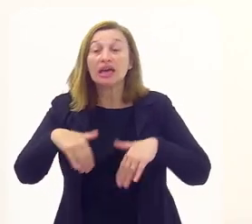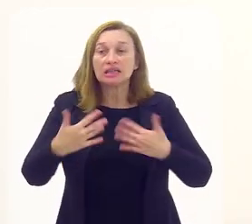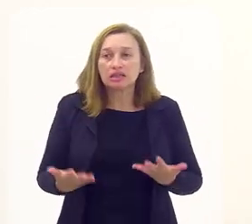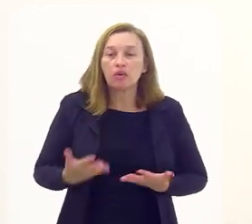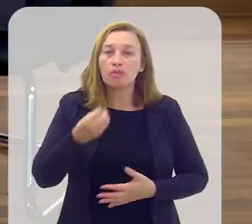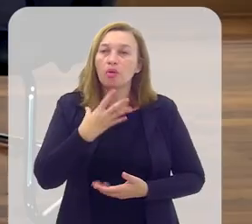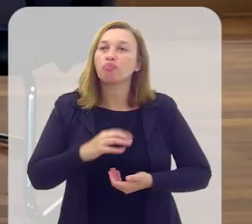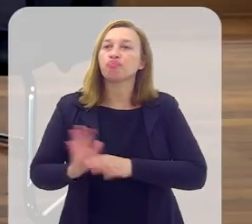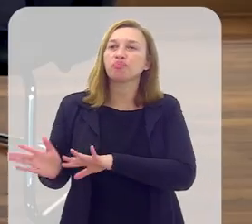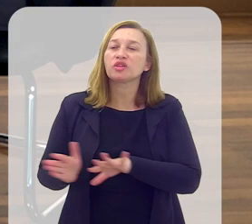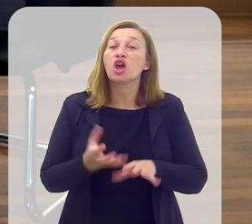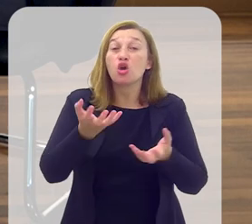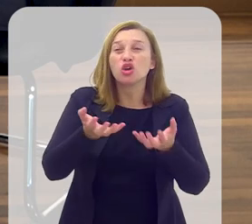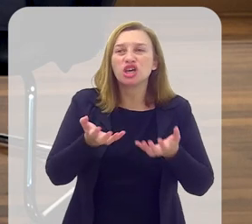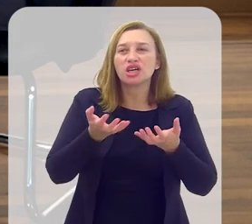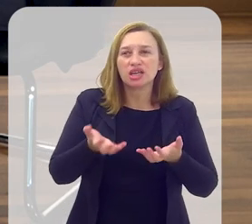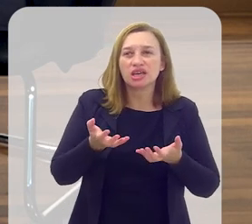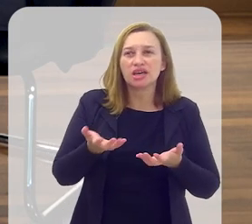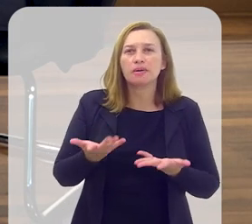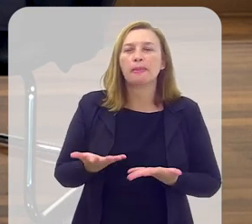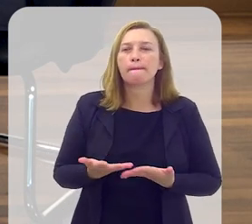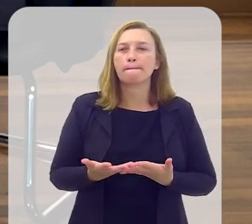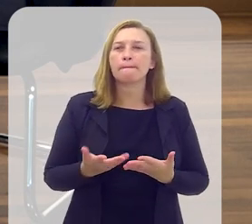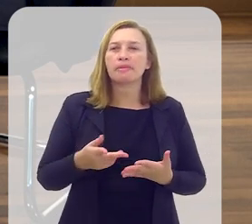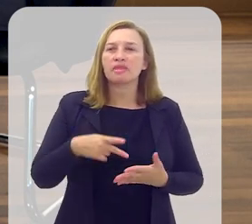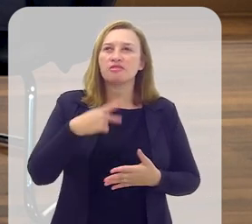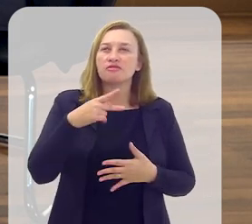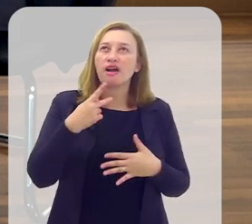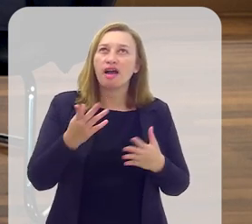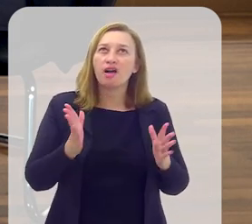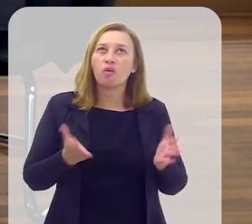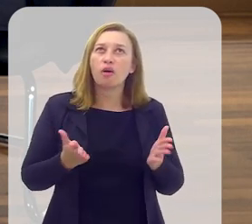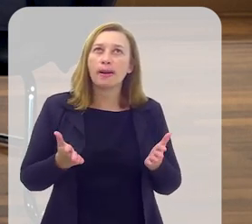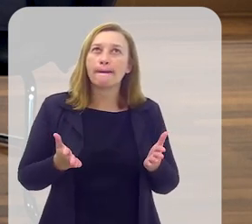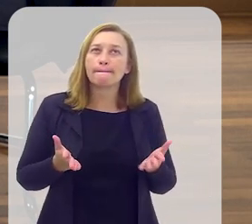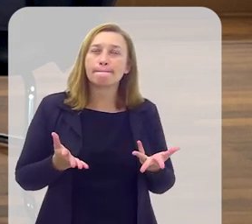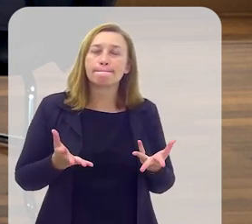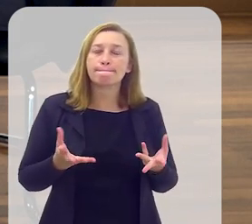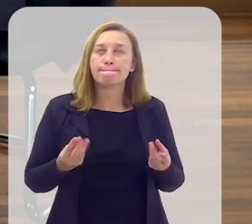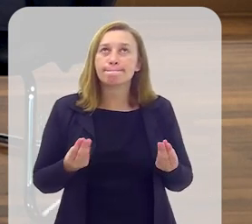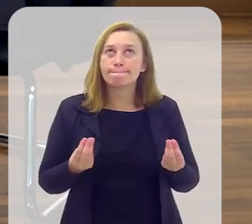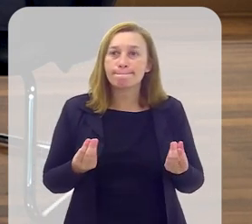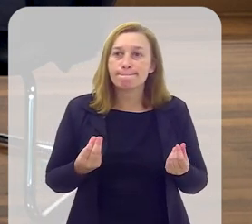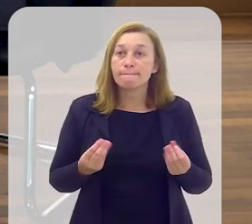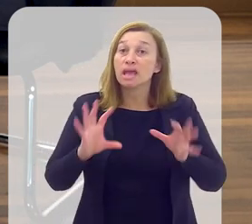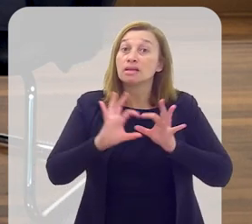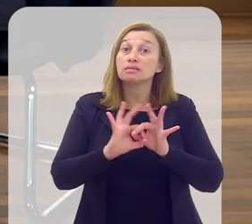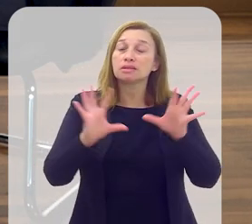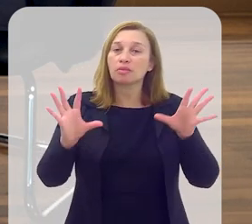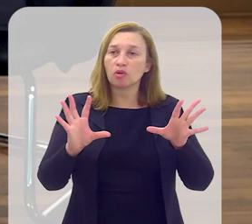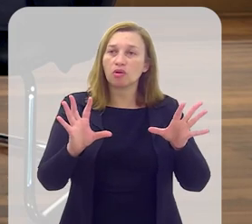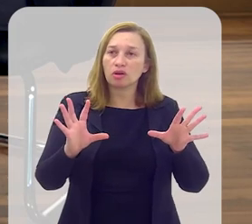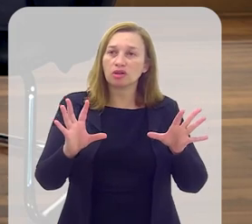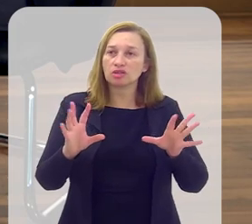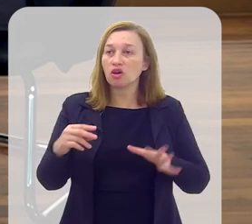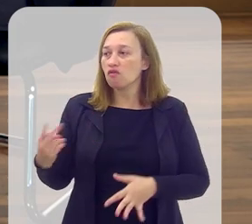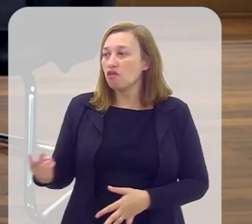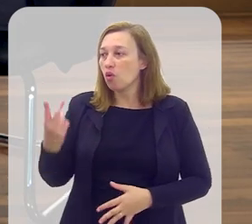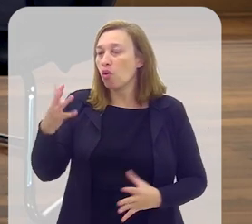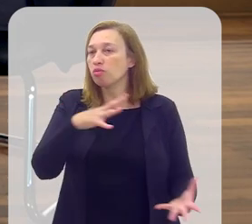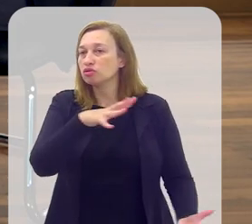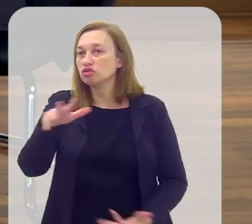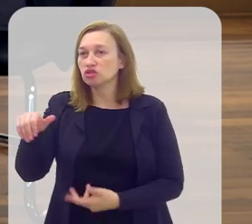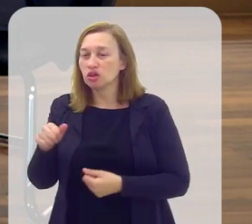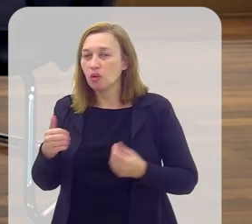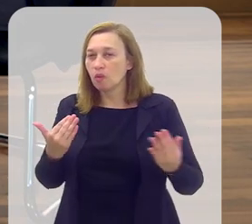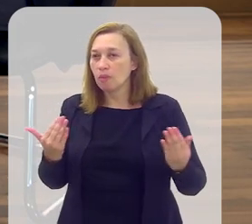assim, isso é muito significativo. Eu queria jogar isso para o mundo em termos, vamos dizer assim, a democracia enquanto